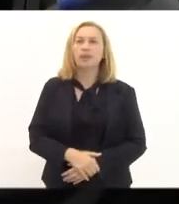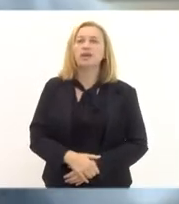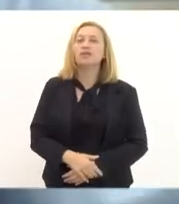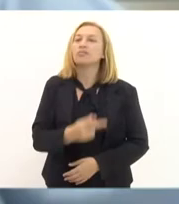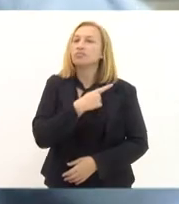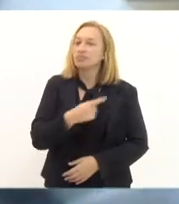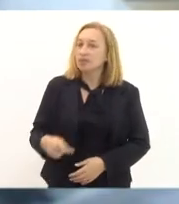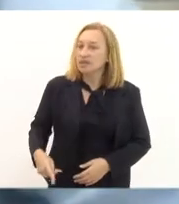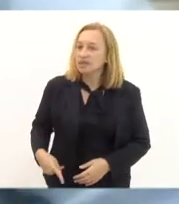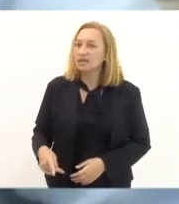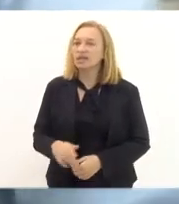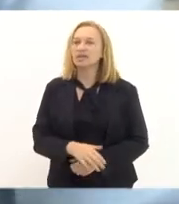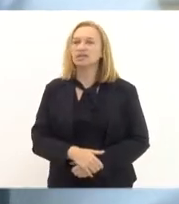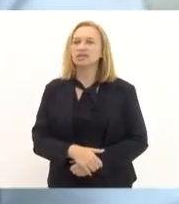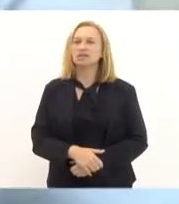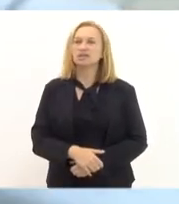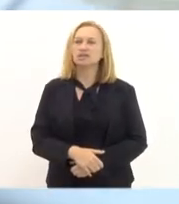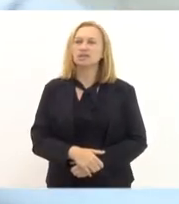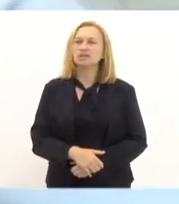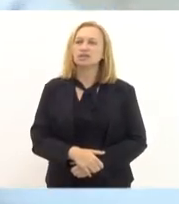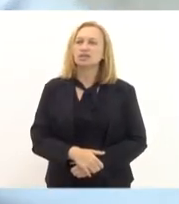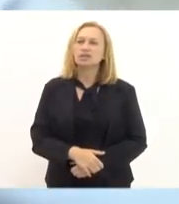presidente da